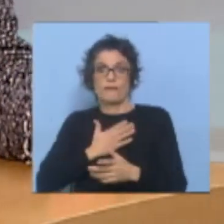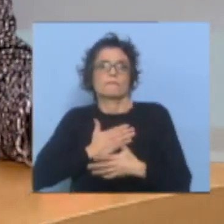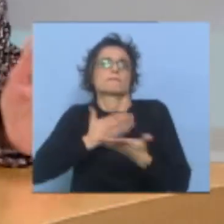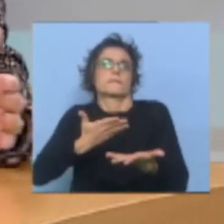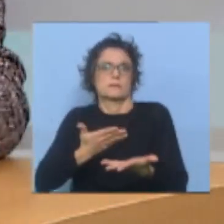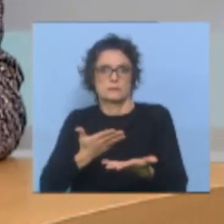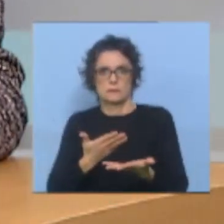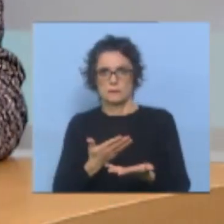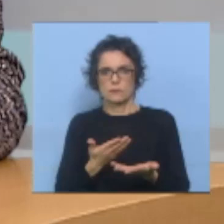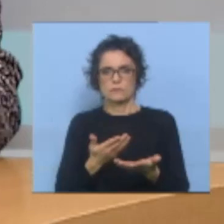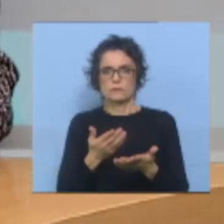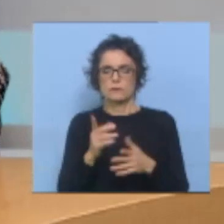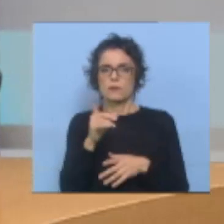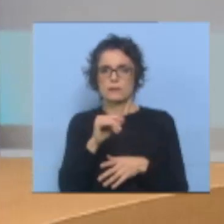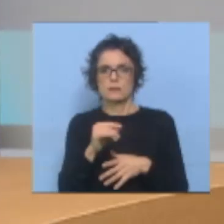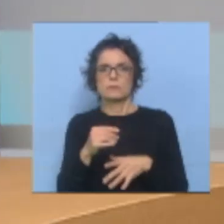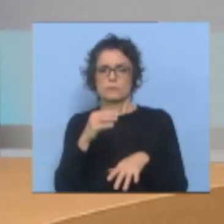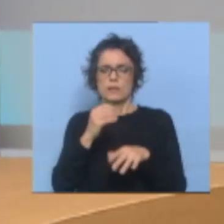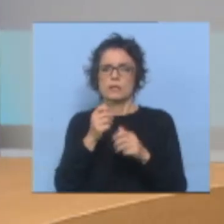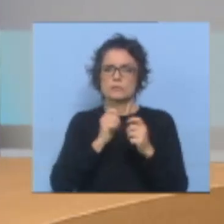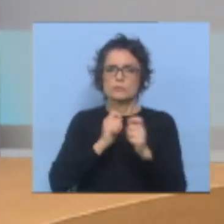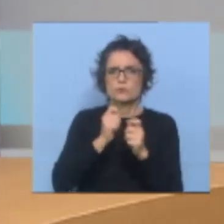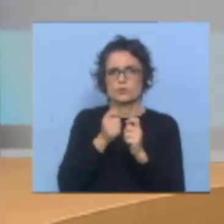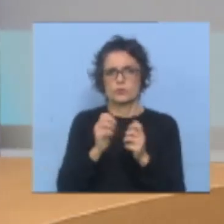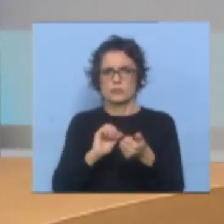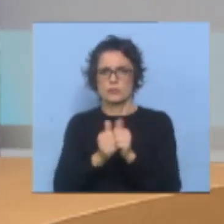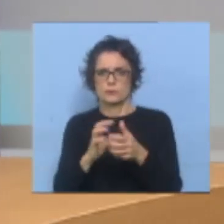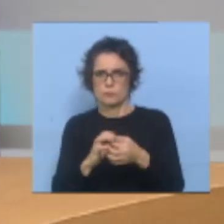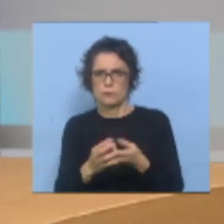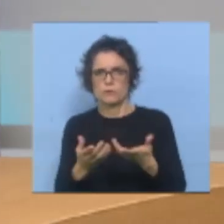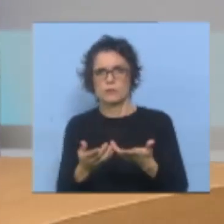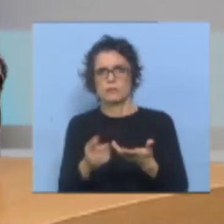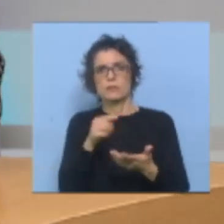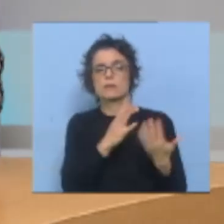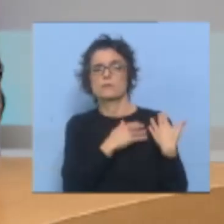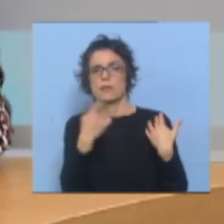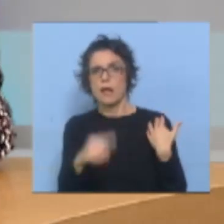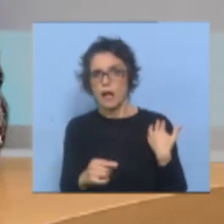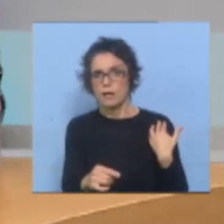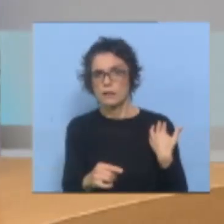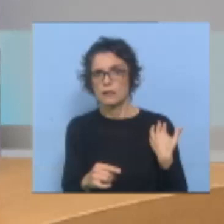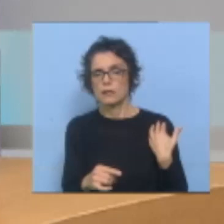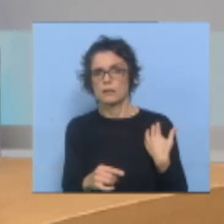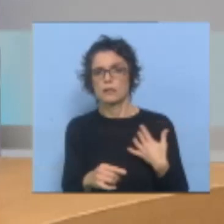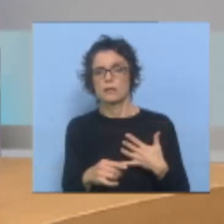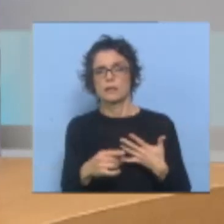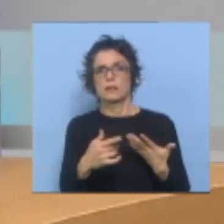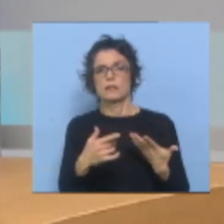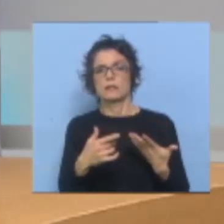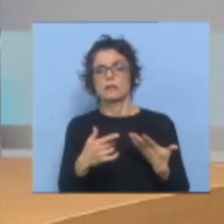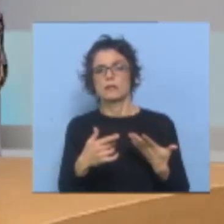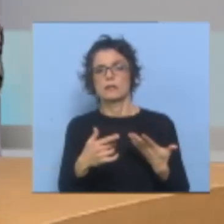e verifica-se em relação aos comentadores desportivos. E aqui há uma responsabilidade enorme no efeito